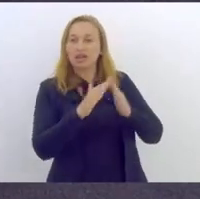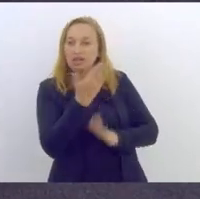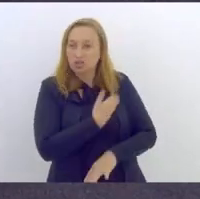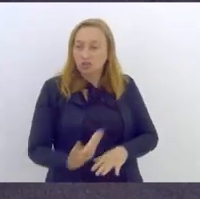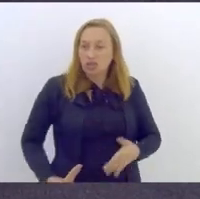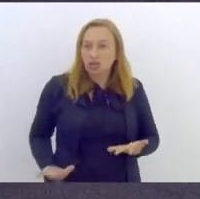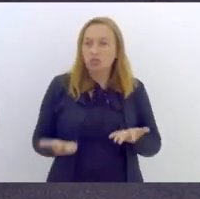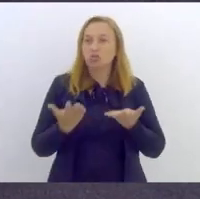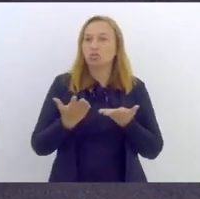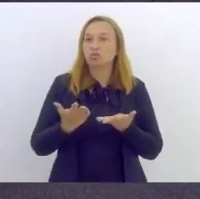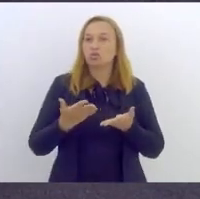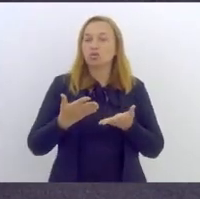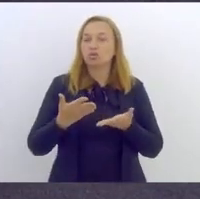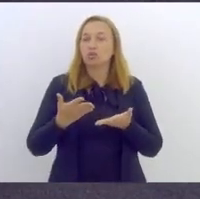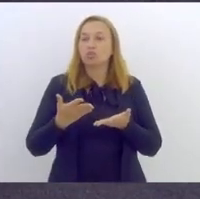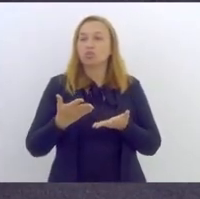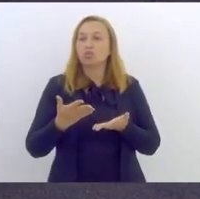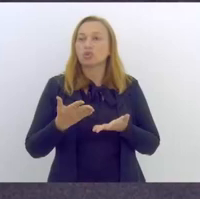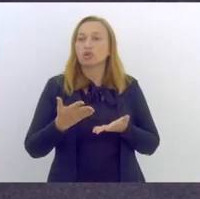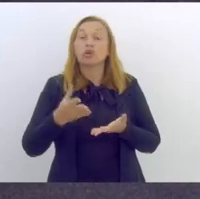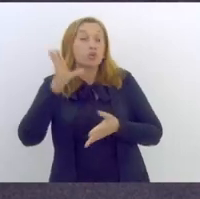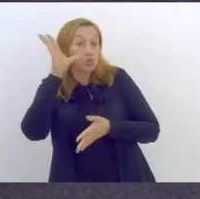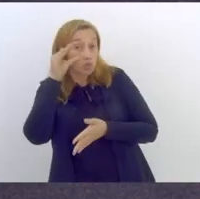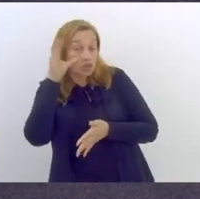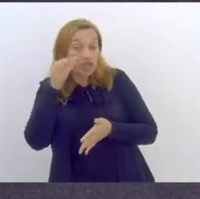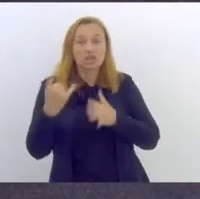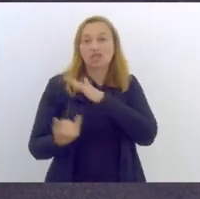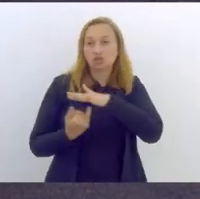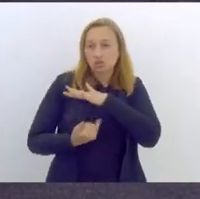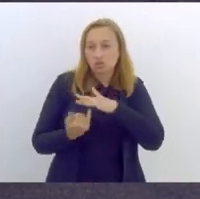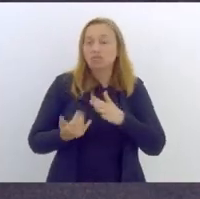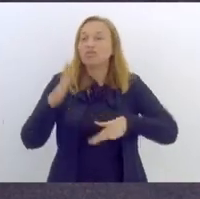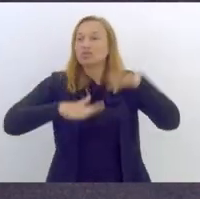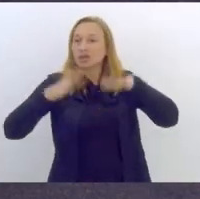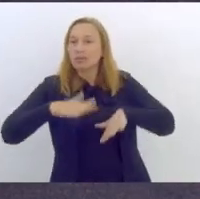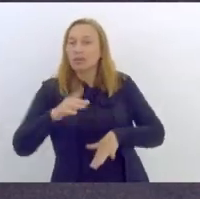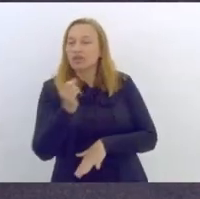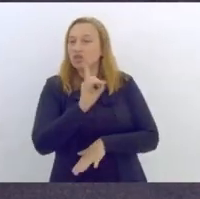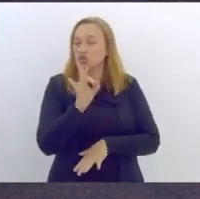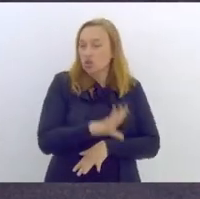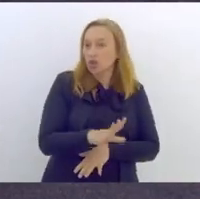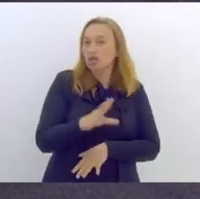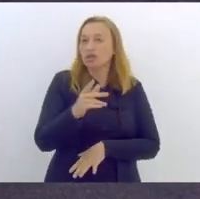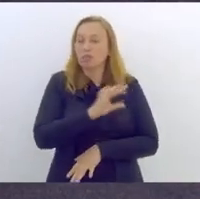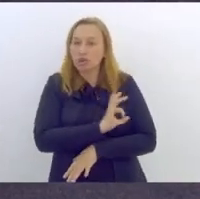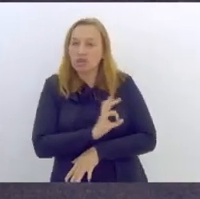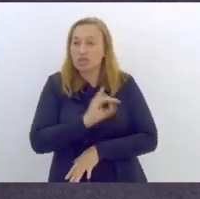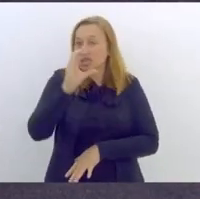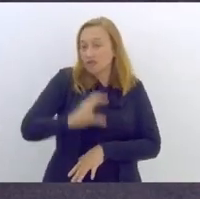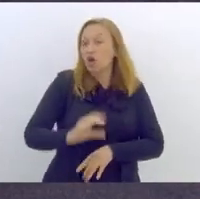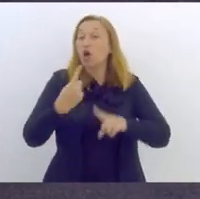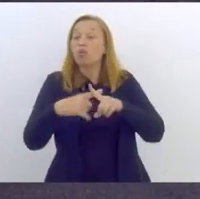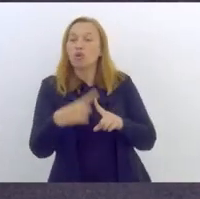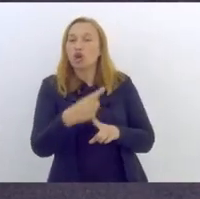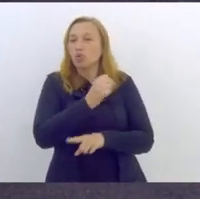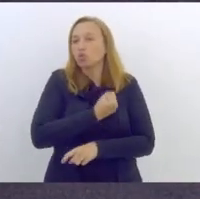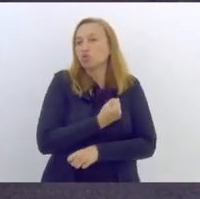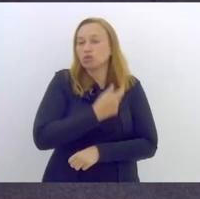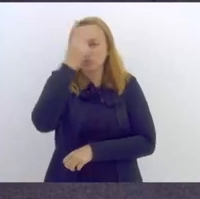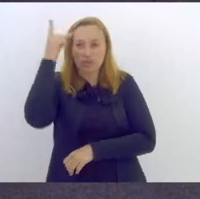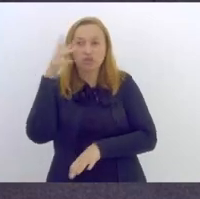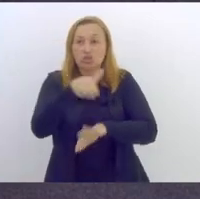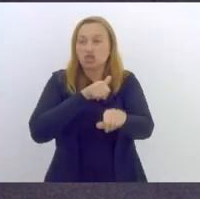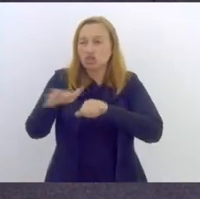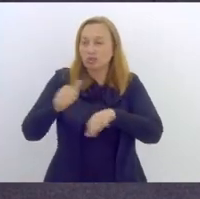dessa questão de número de vagas que interesse da instituição mas não depende só da Polícia Civil porque o número de pessoas que vai